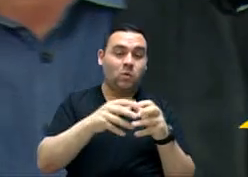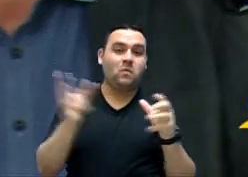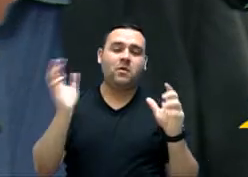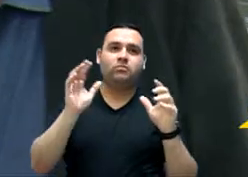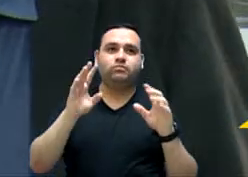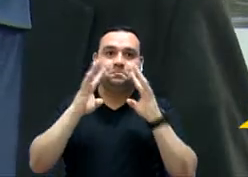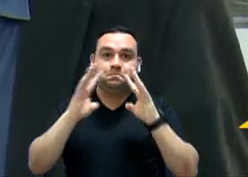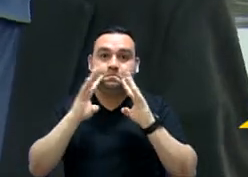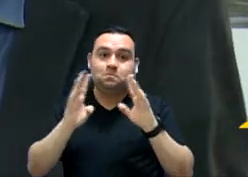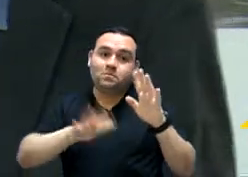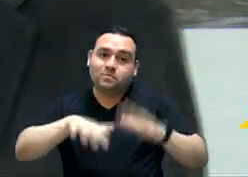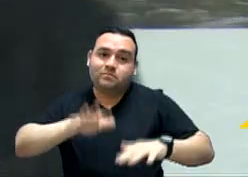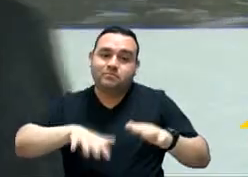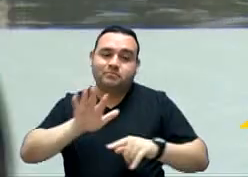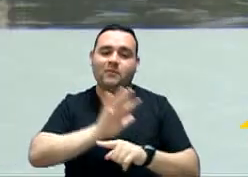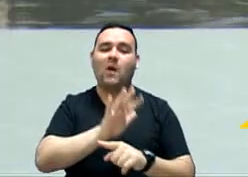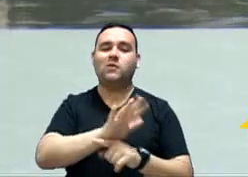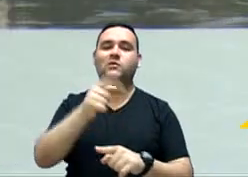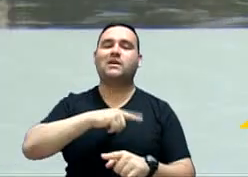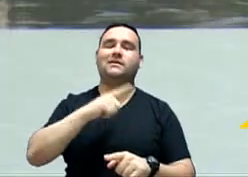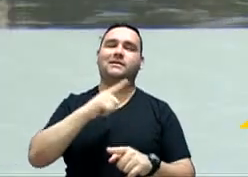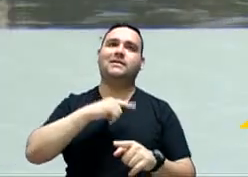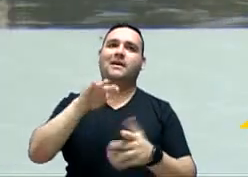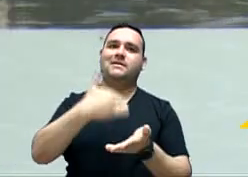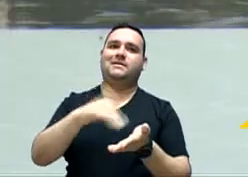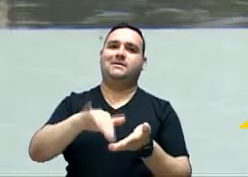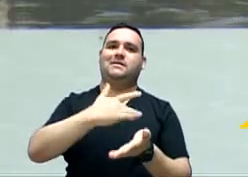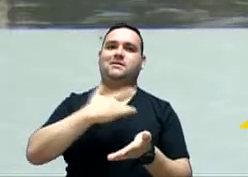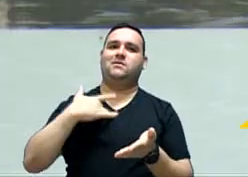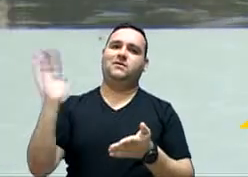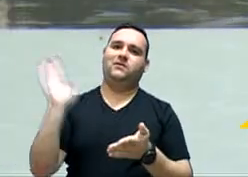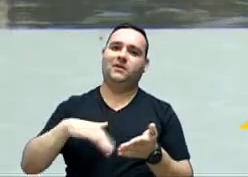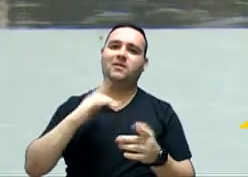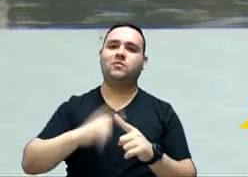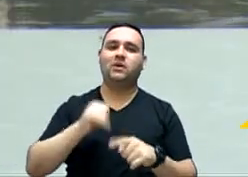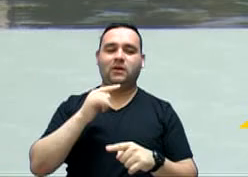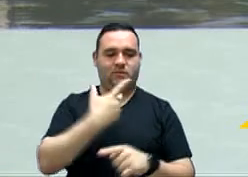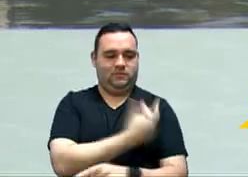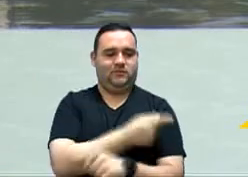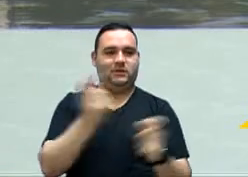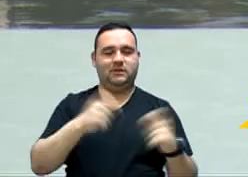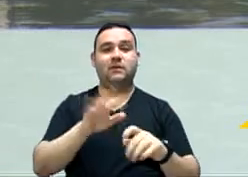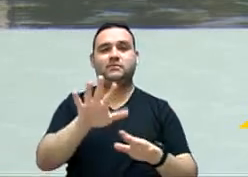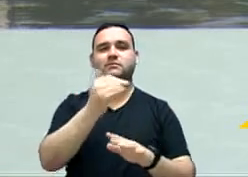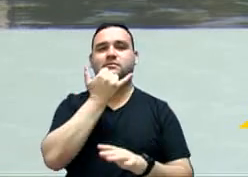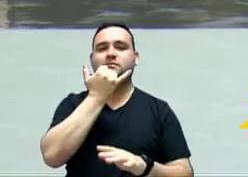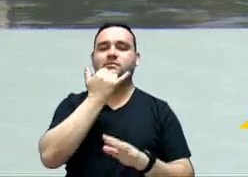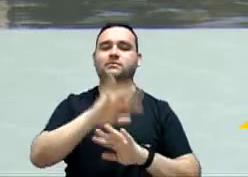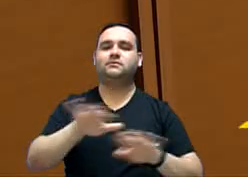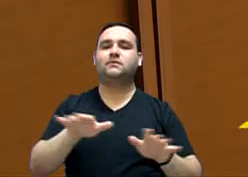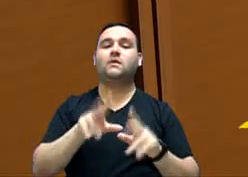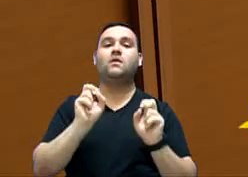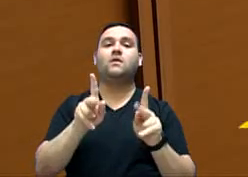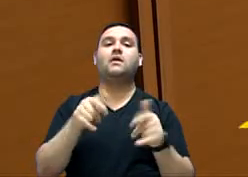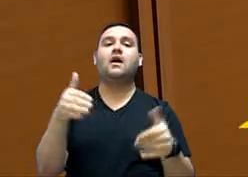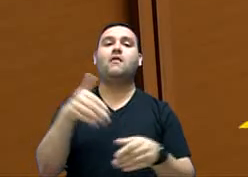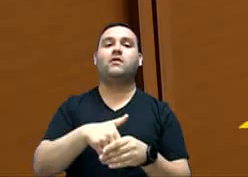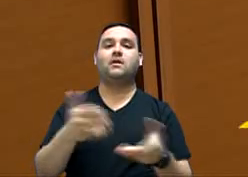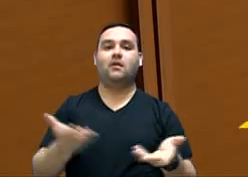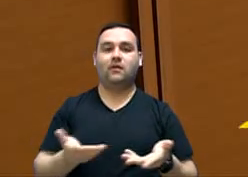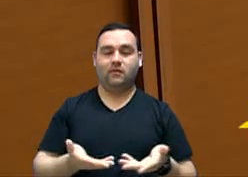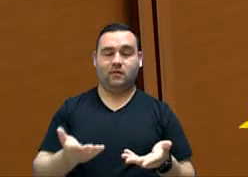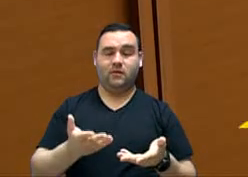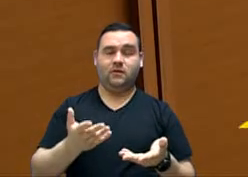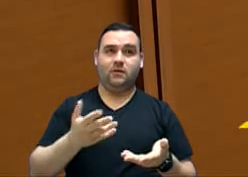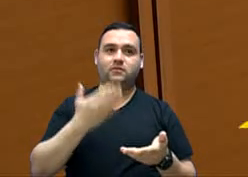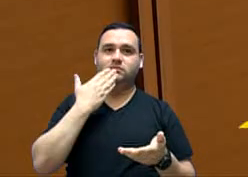aqui, ajuda com a ajuda da Secretaria de Saúde para que não falte vacina aqui na nossa cidade. Ok. Colocando em votação,